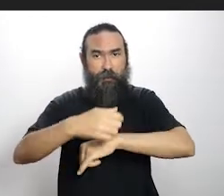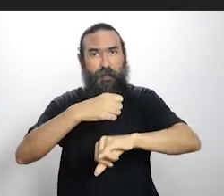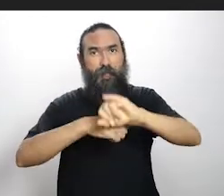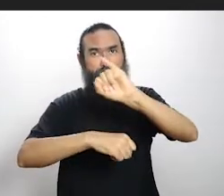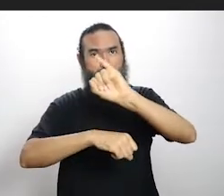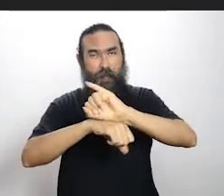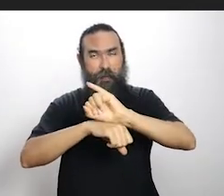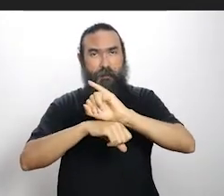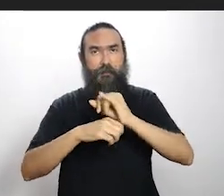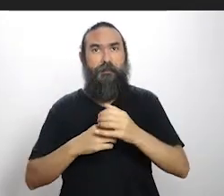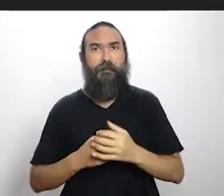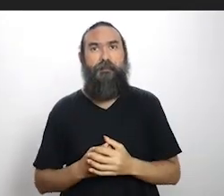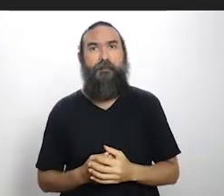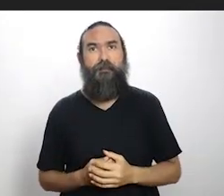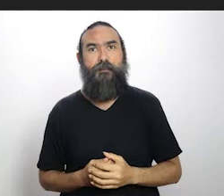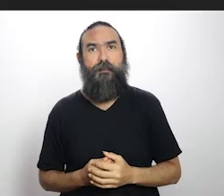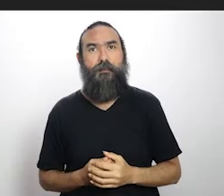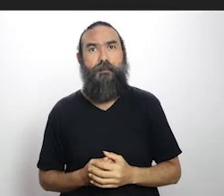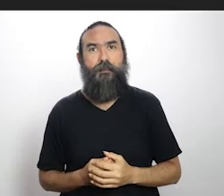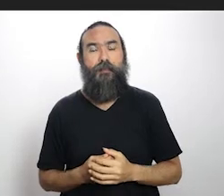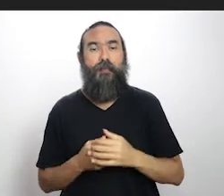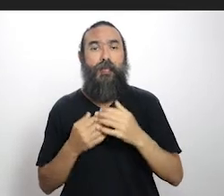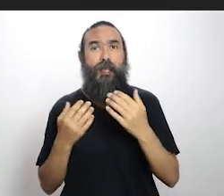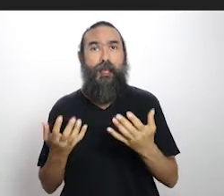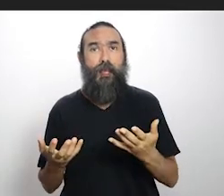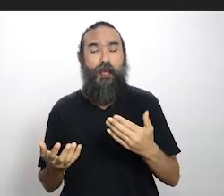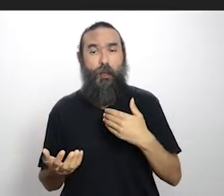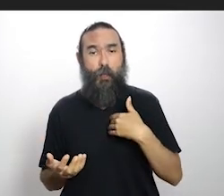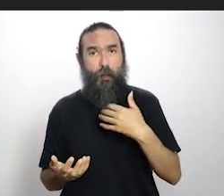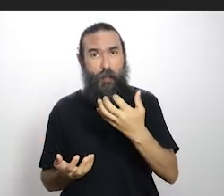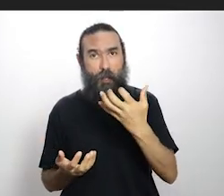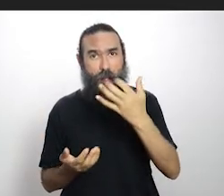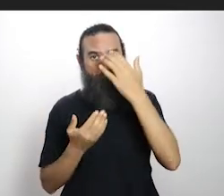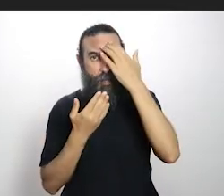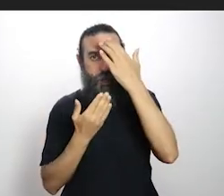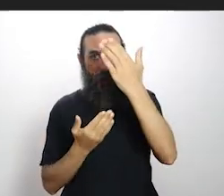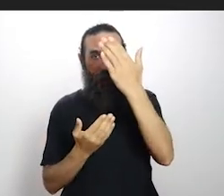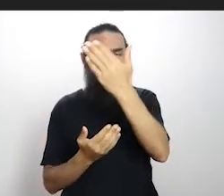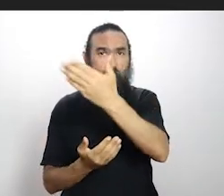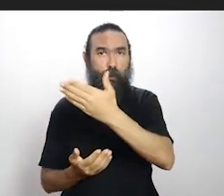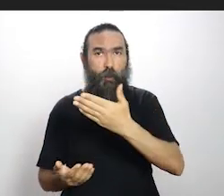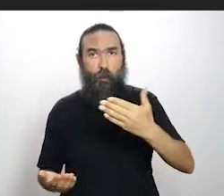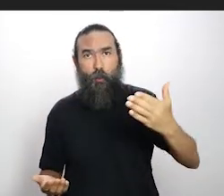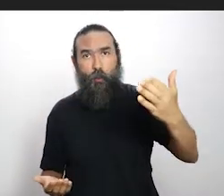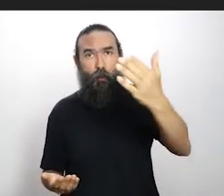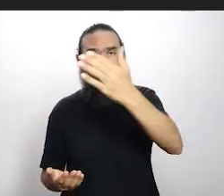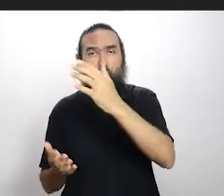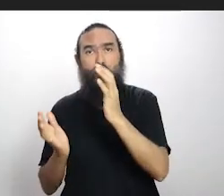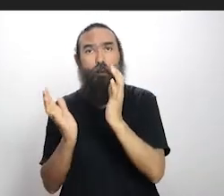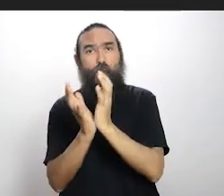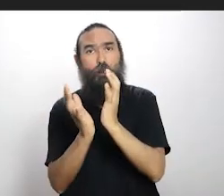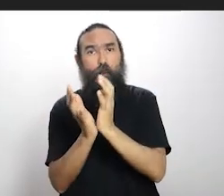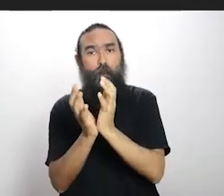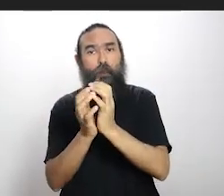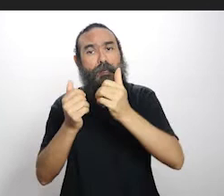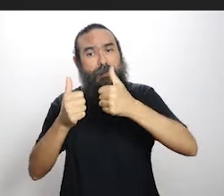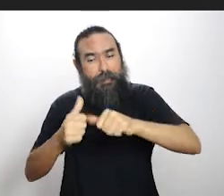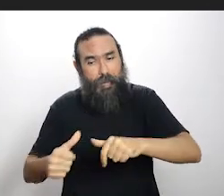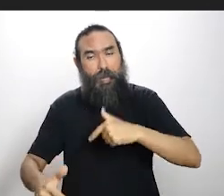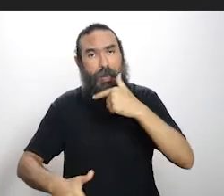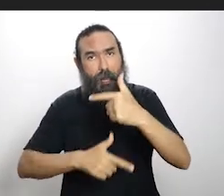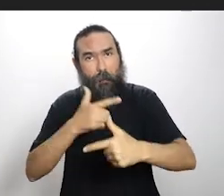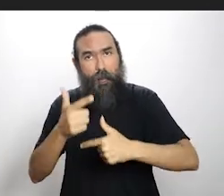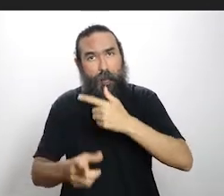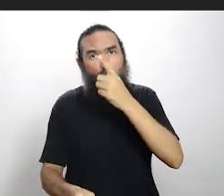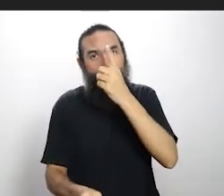via live, né? Via online. Primeiramente, eu quero agradecer a toda a equipe de produção e